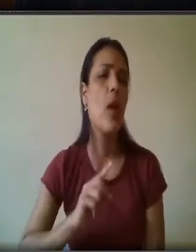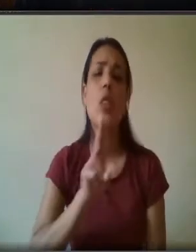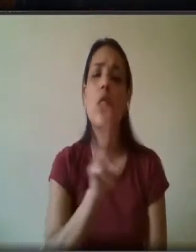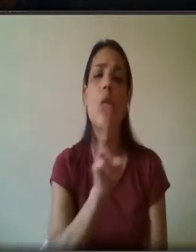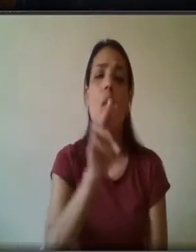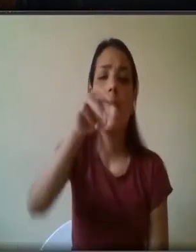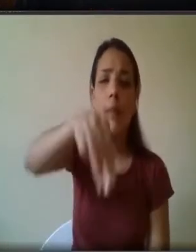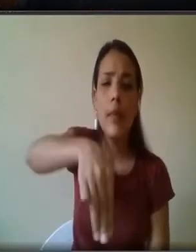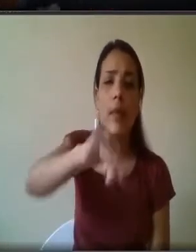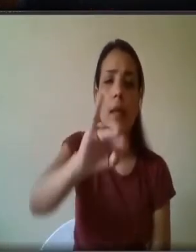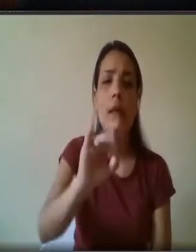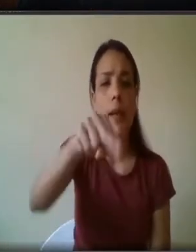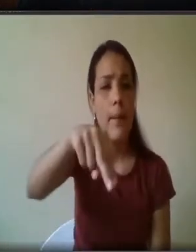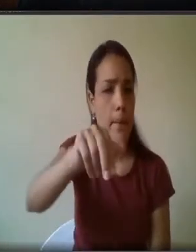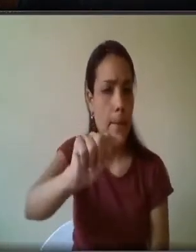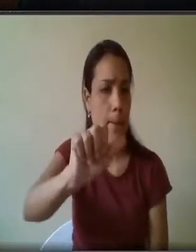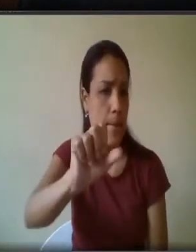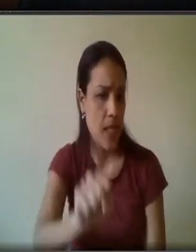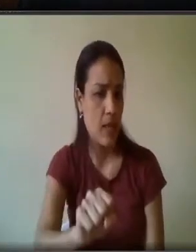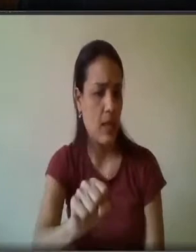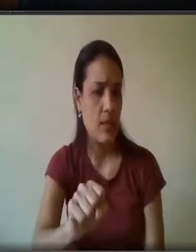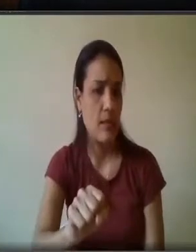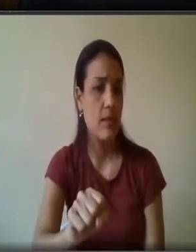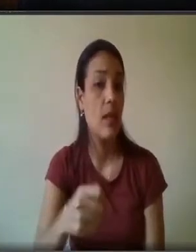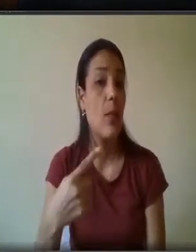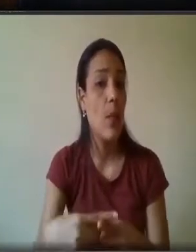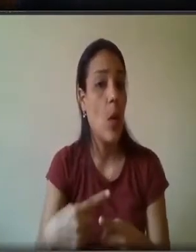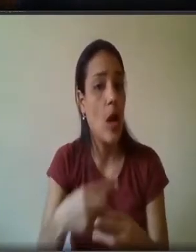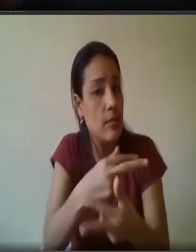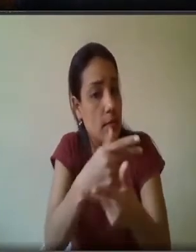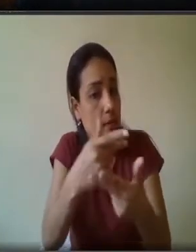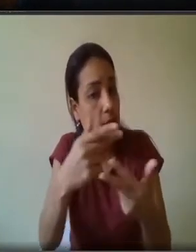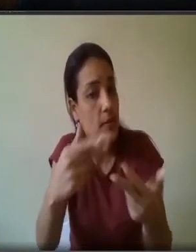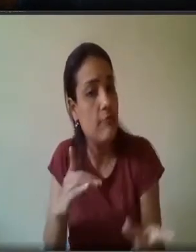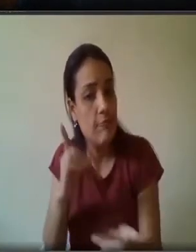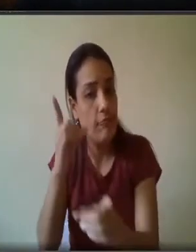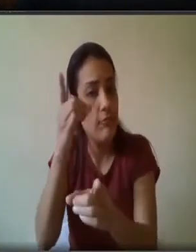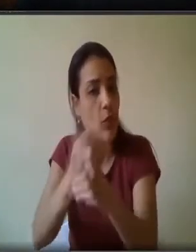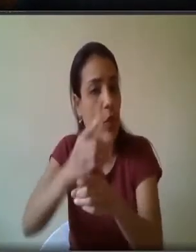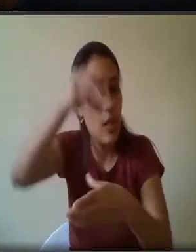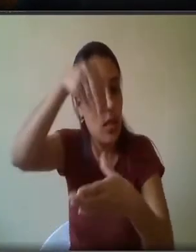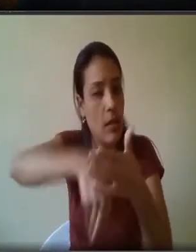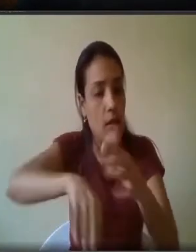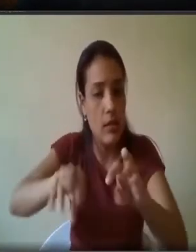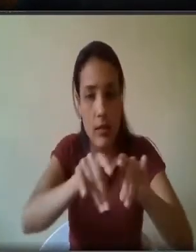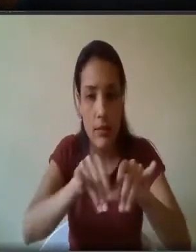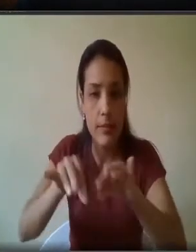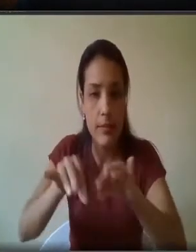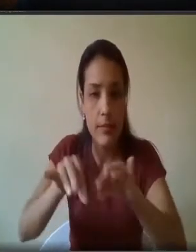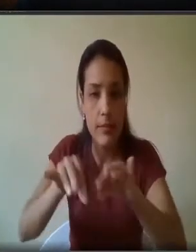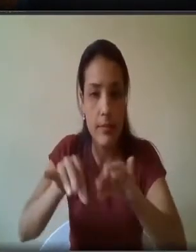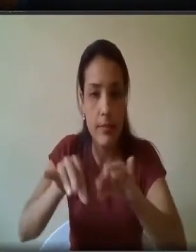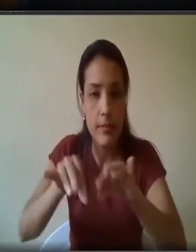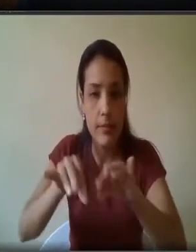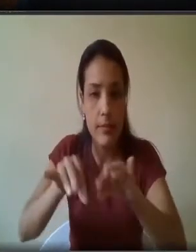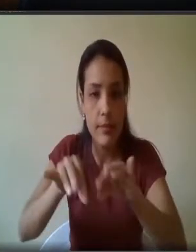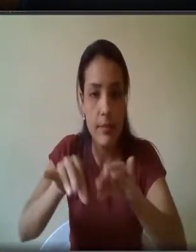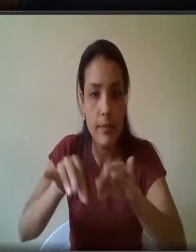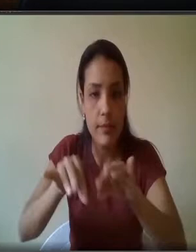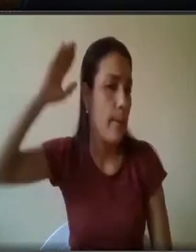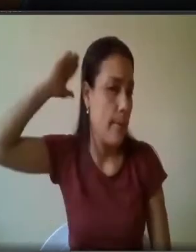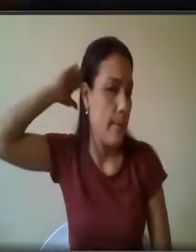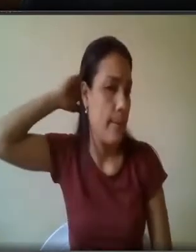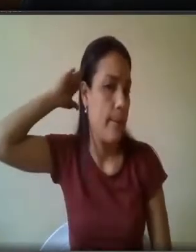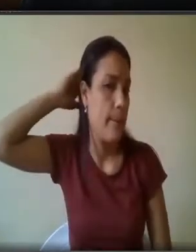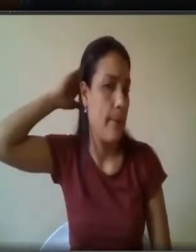sul do Pará nós temos o projeto Carajás, que é a maior exploração de ferro e